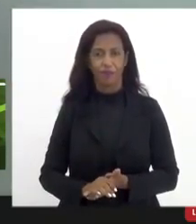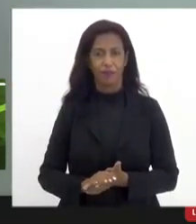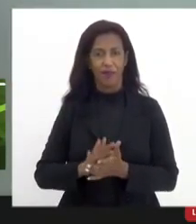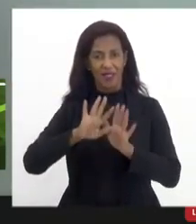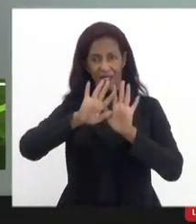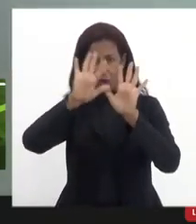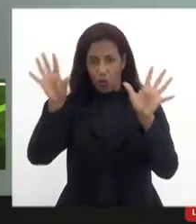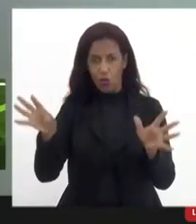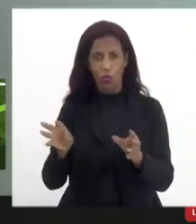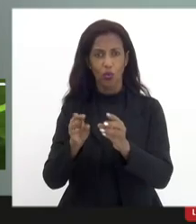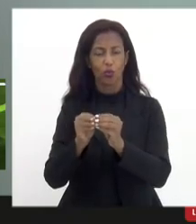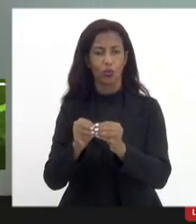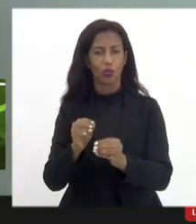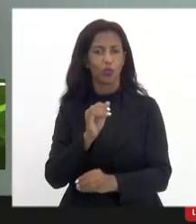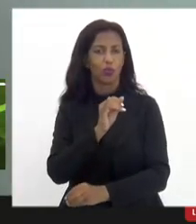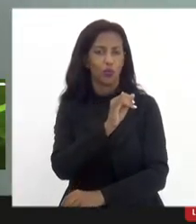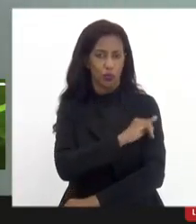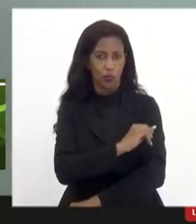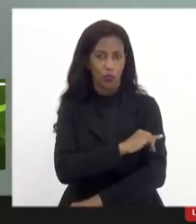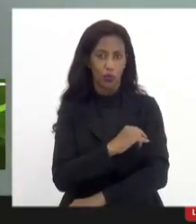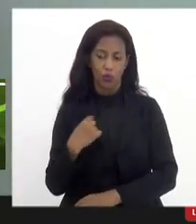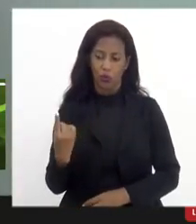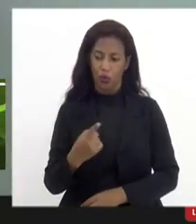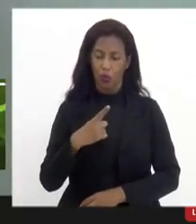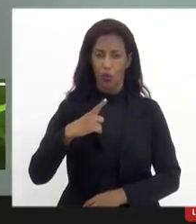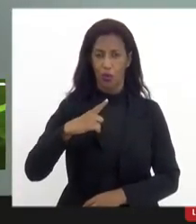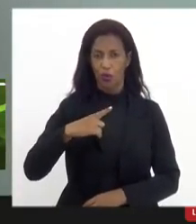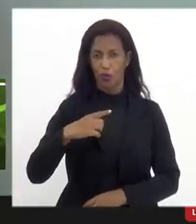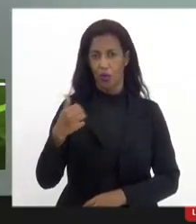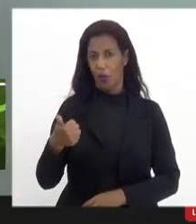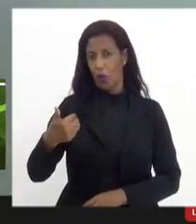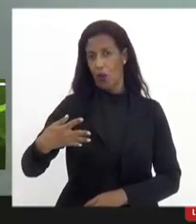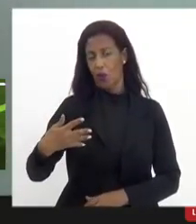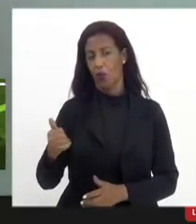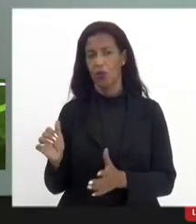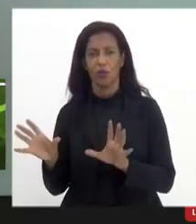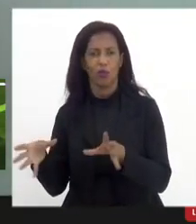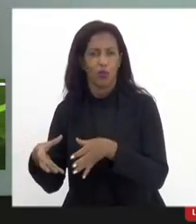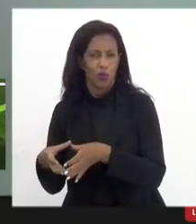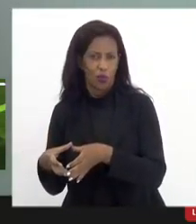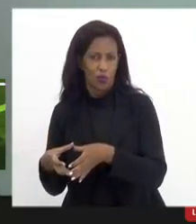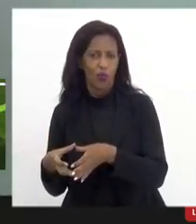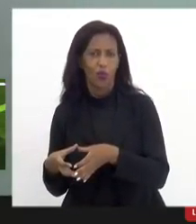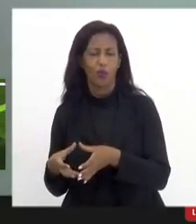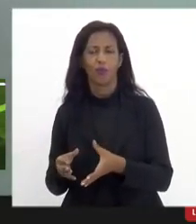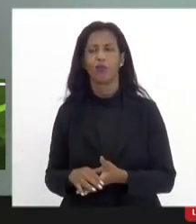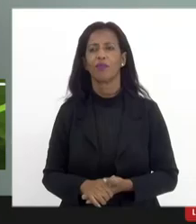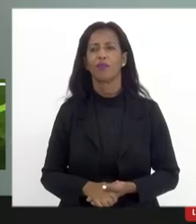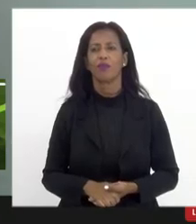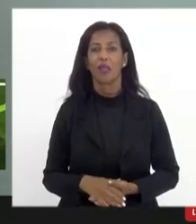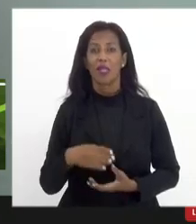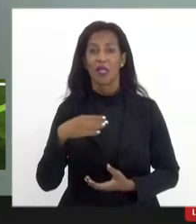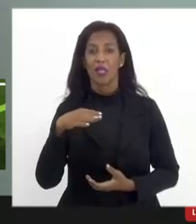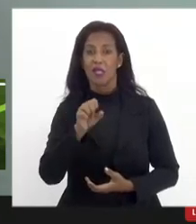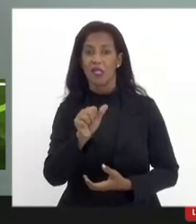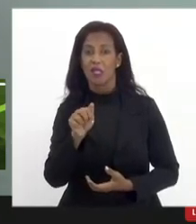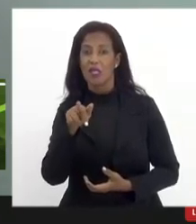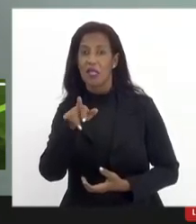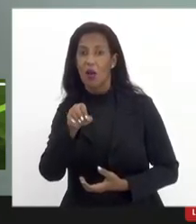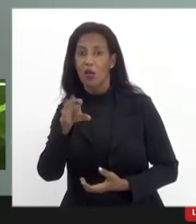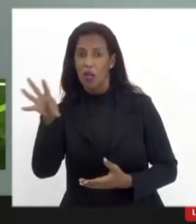do Rio de Janeiro. Estou dizendo, só nós trabalhamos com 14 grupos. O Salgueiro adentrou agora no final